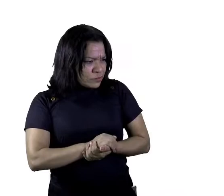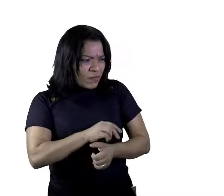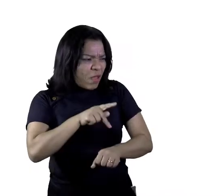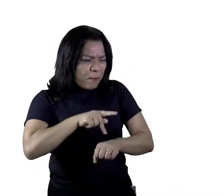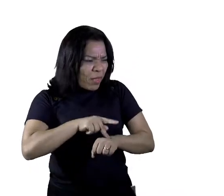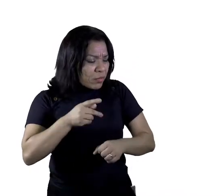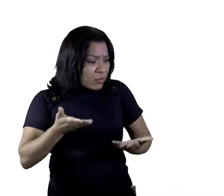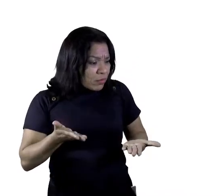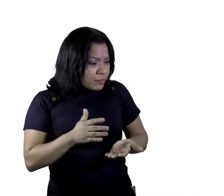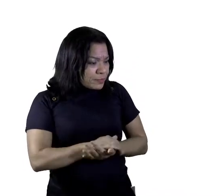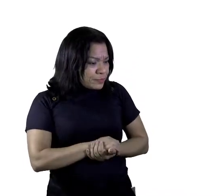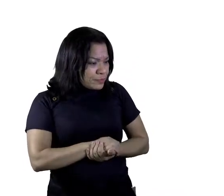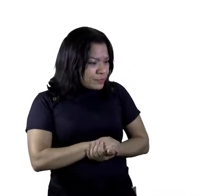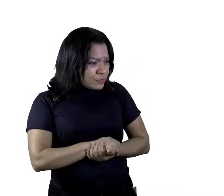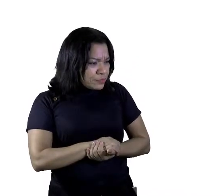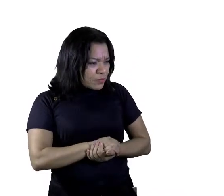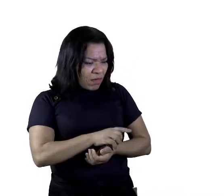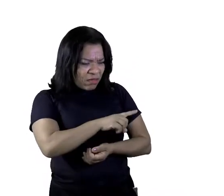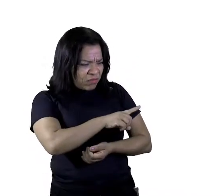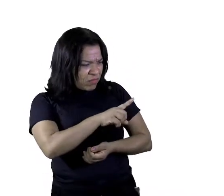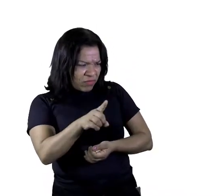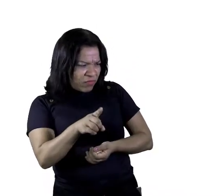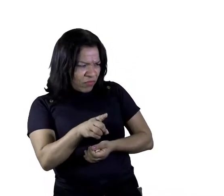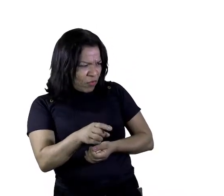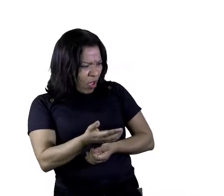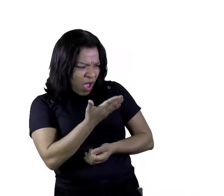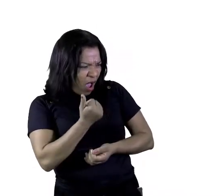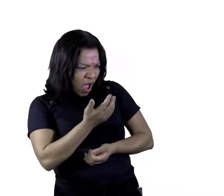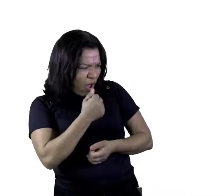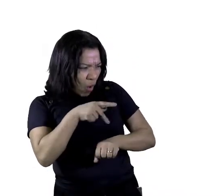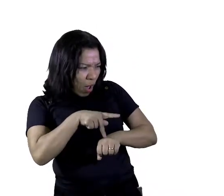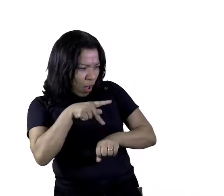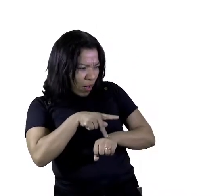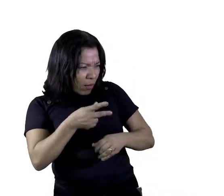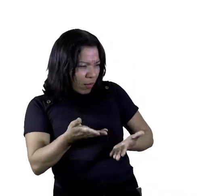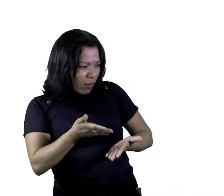pedras? Você não vai comer as pedras?"